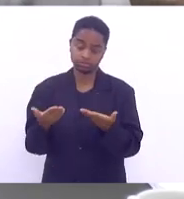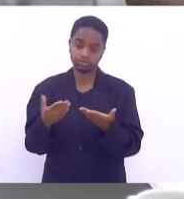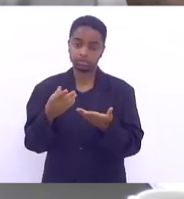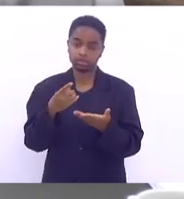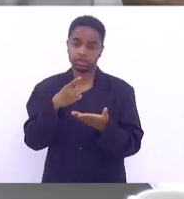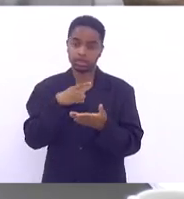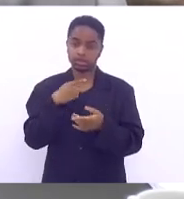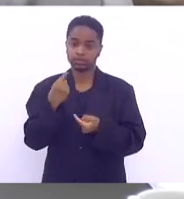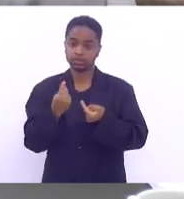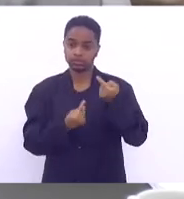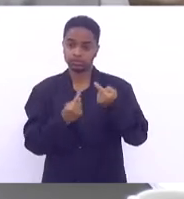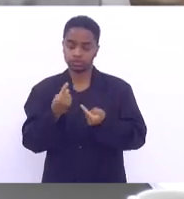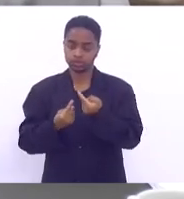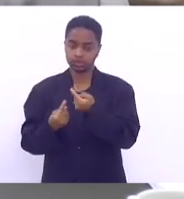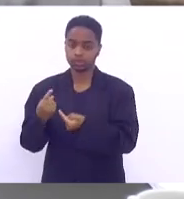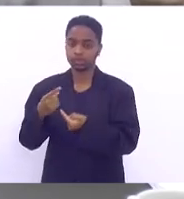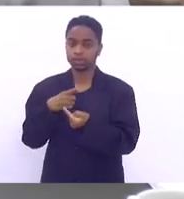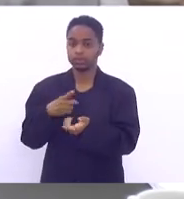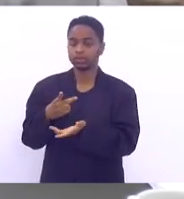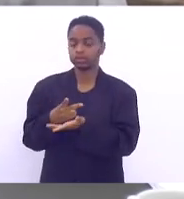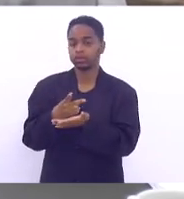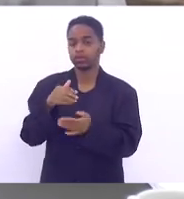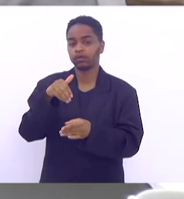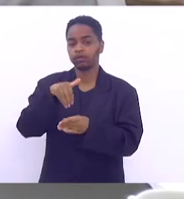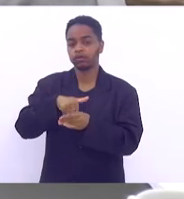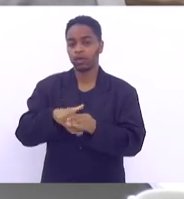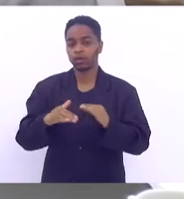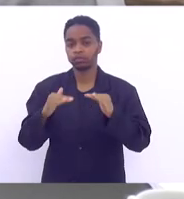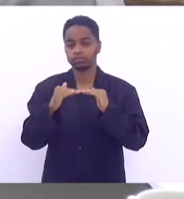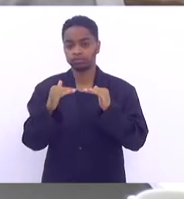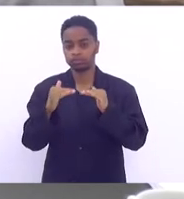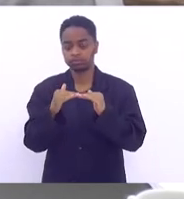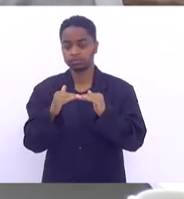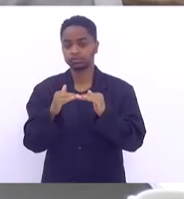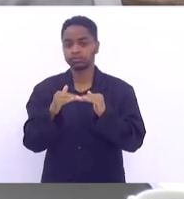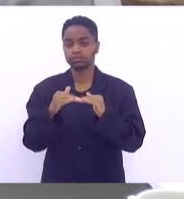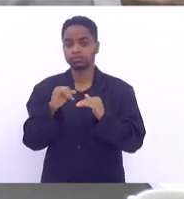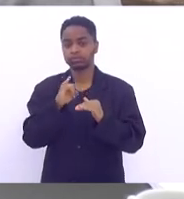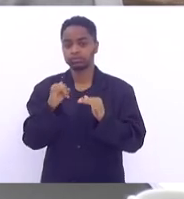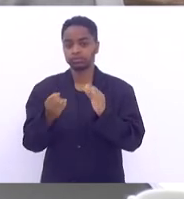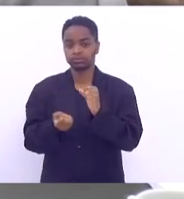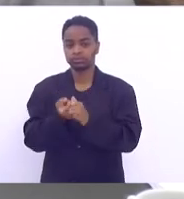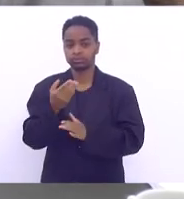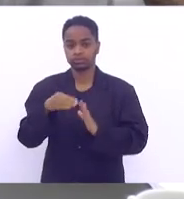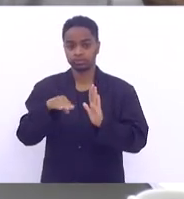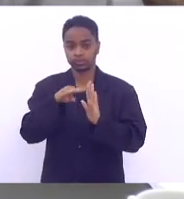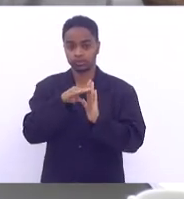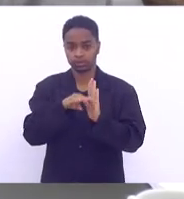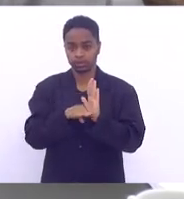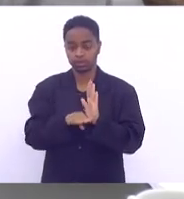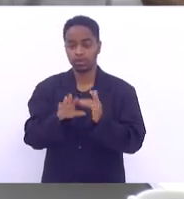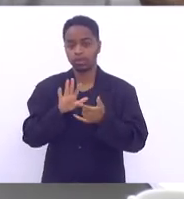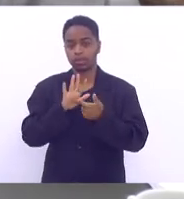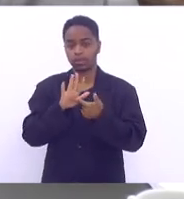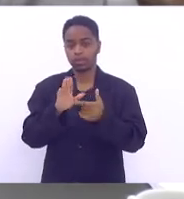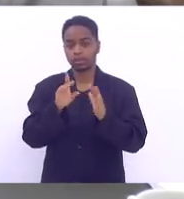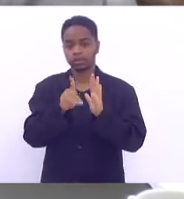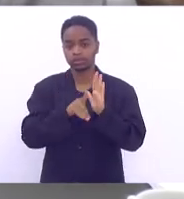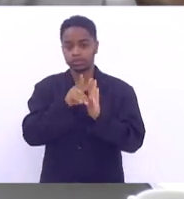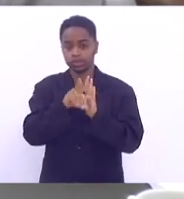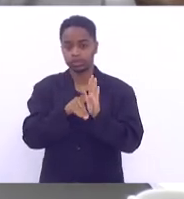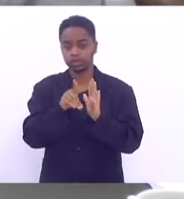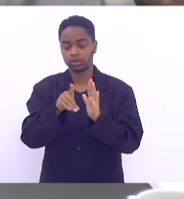dos debates, sempre votando favorável no estabelecimento de programas que trazem diretrizes, né,